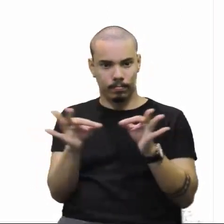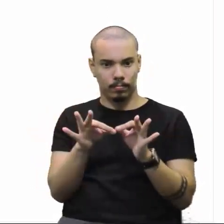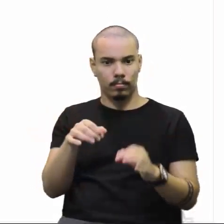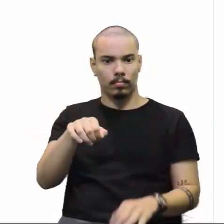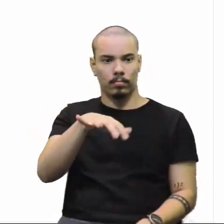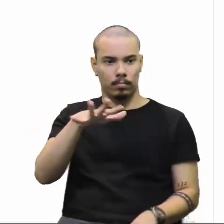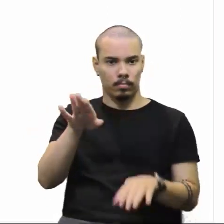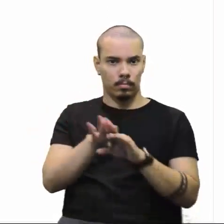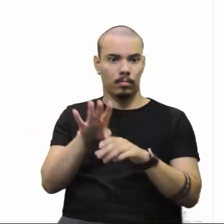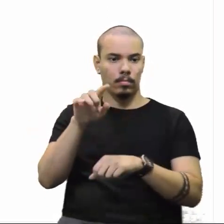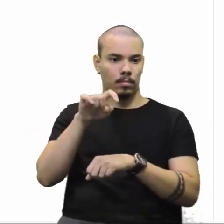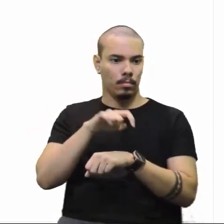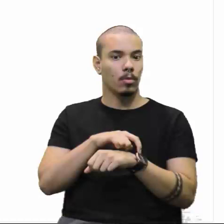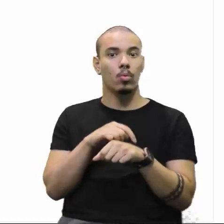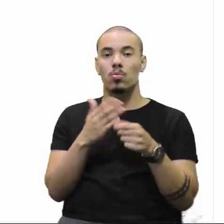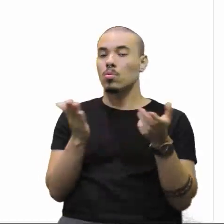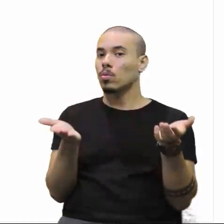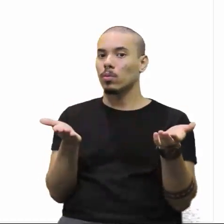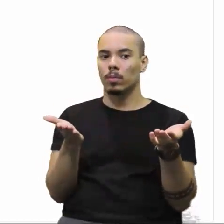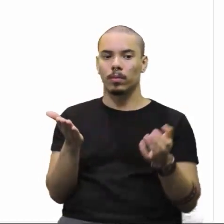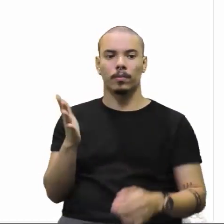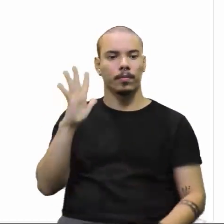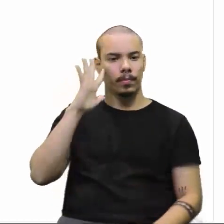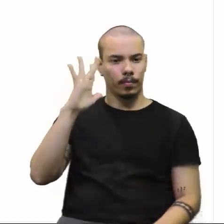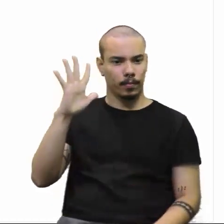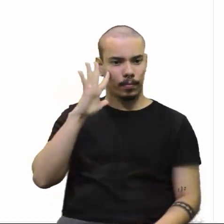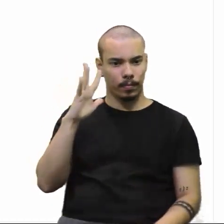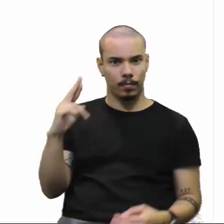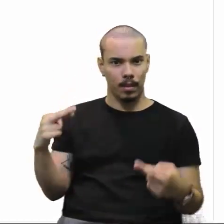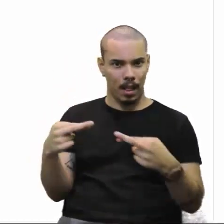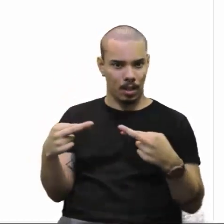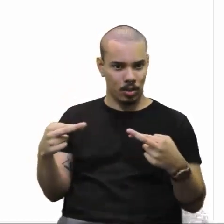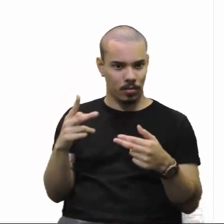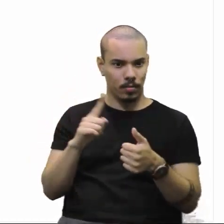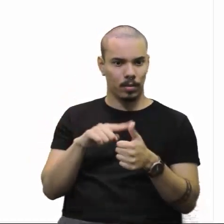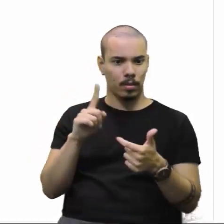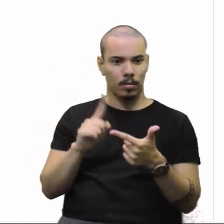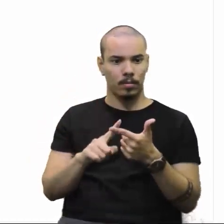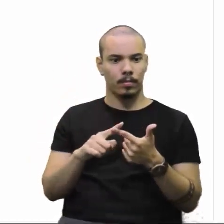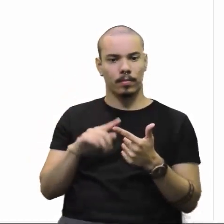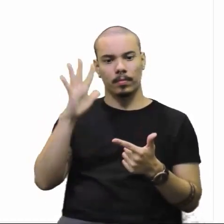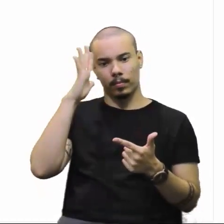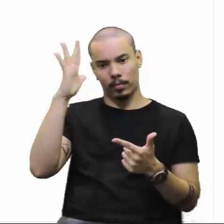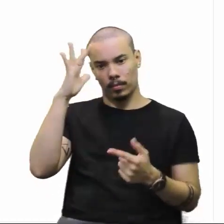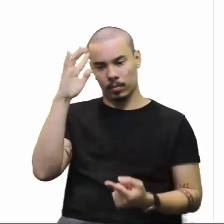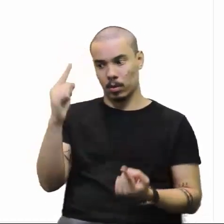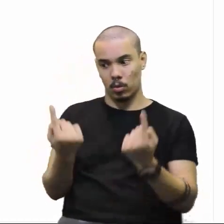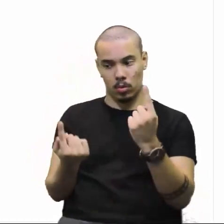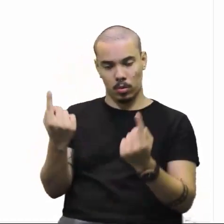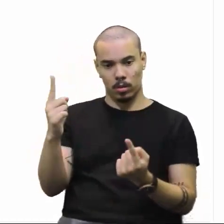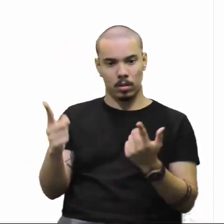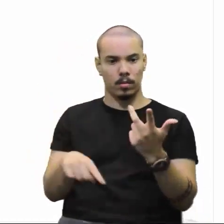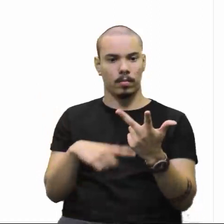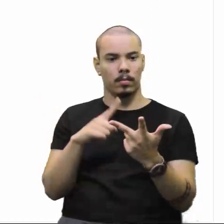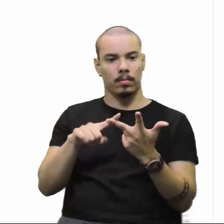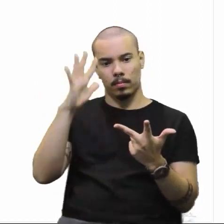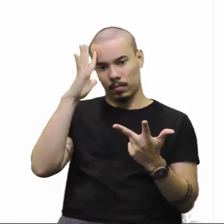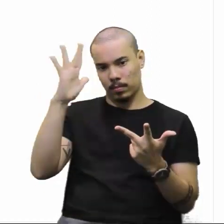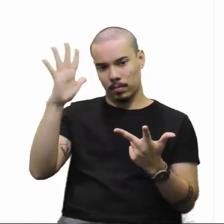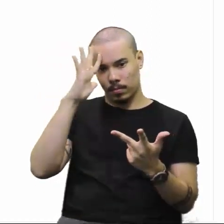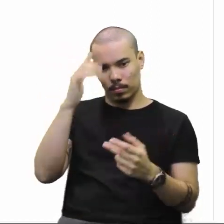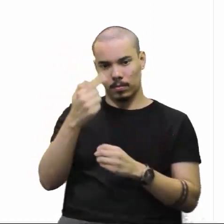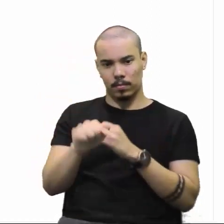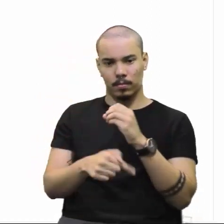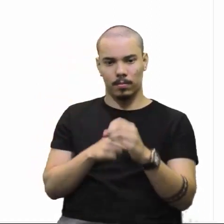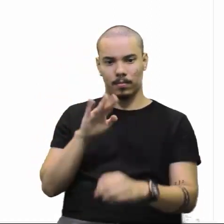espaço e do tempo é a teoria da relatividade, a teoria da dualidade onda-partícula, a teoria